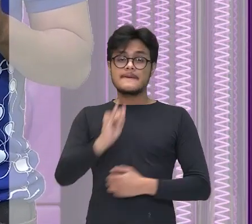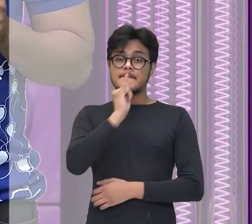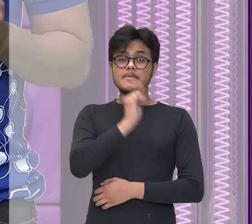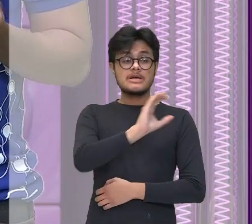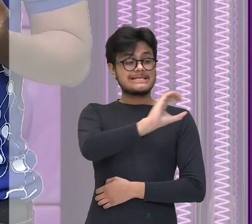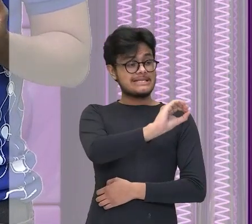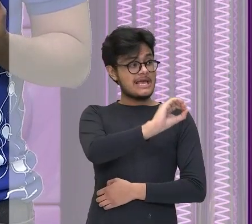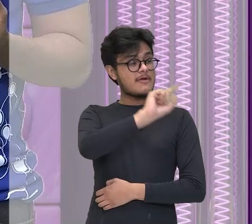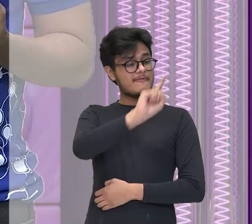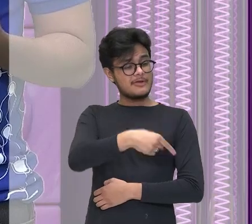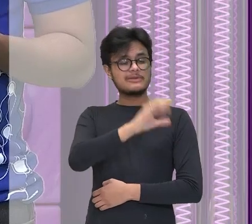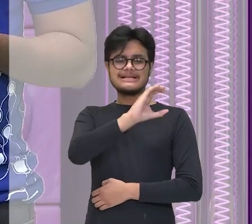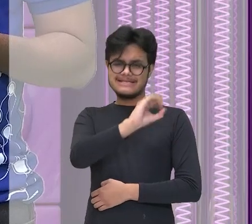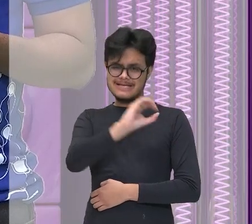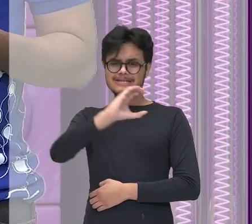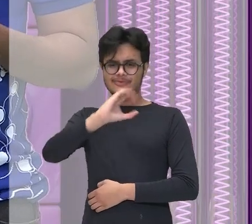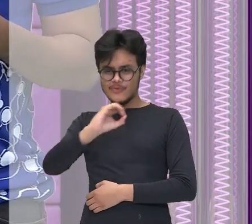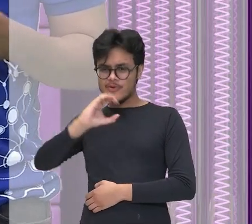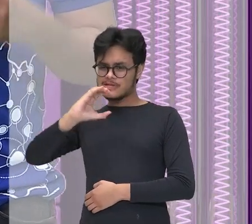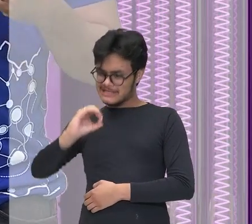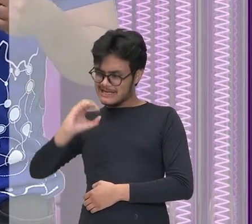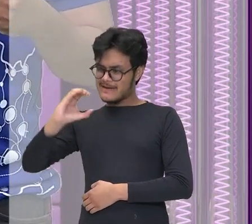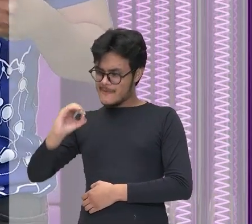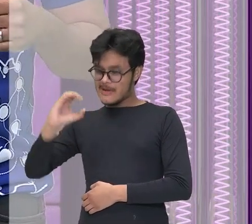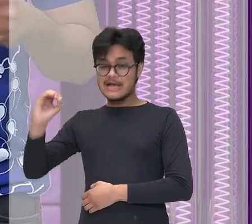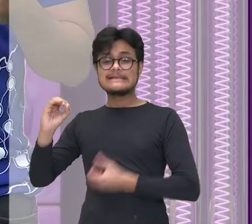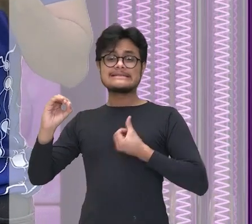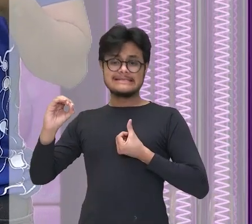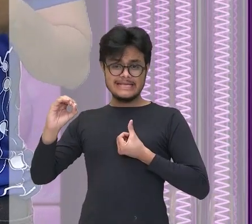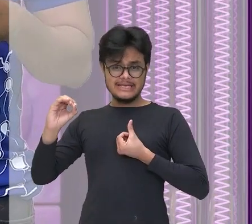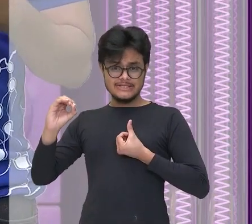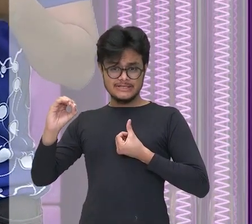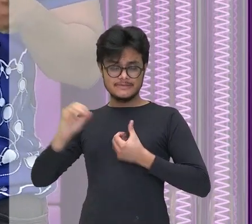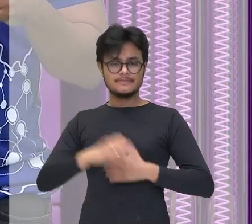0,6 casas decimais. Tudo bem? Então, vai ter